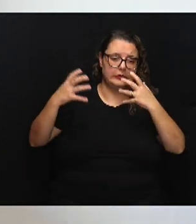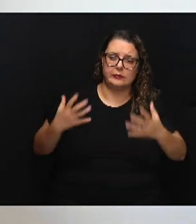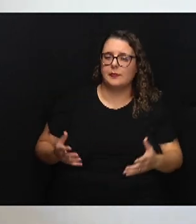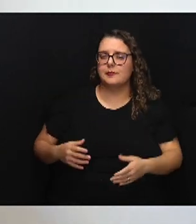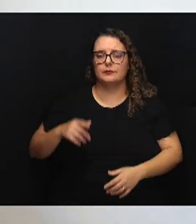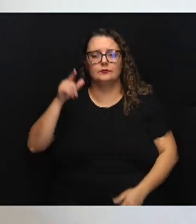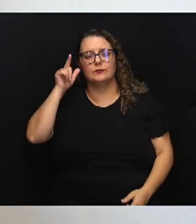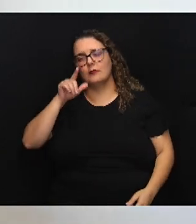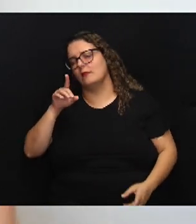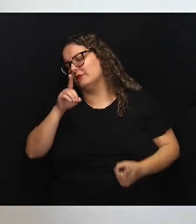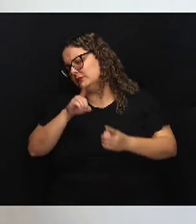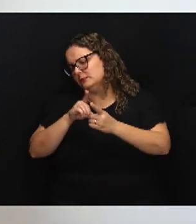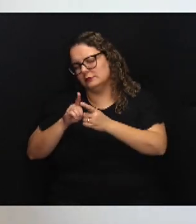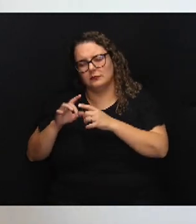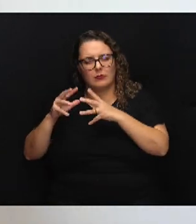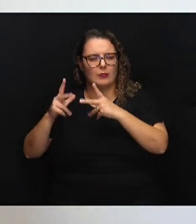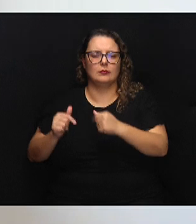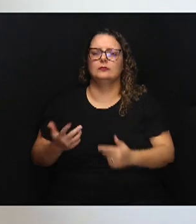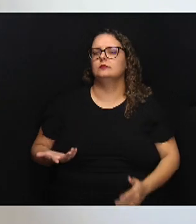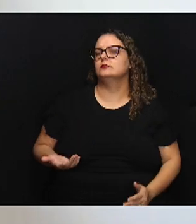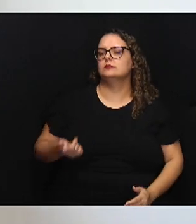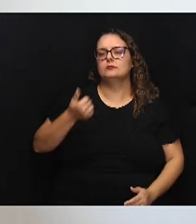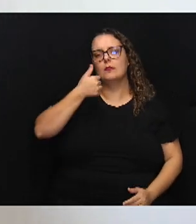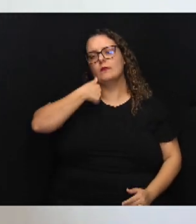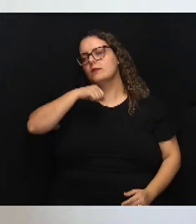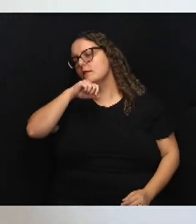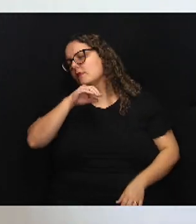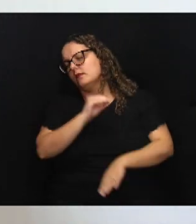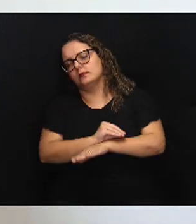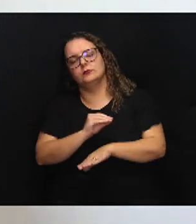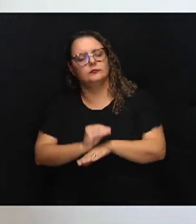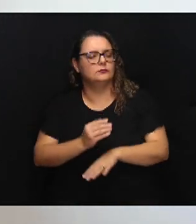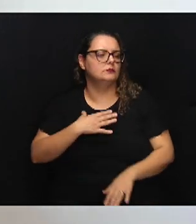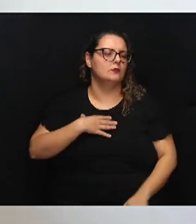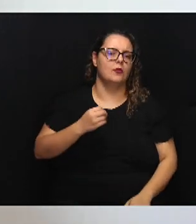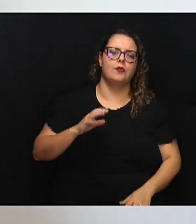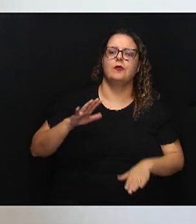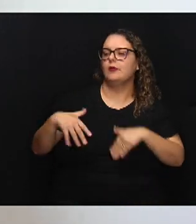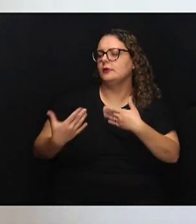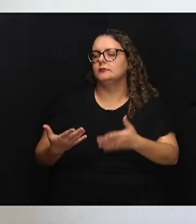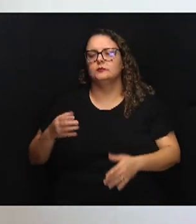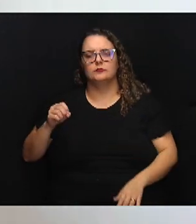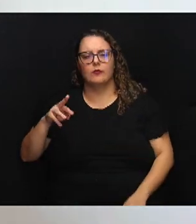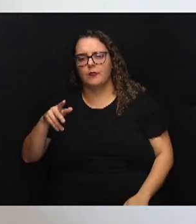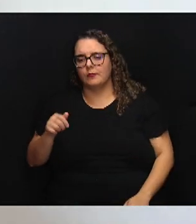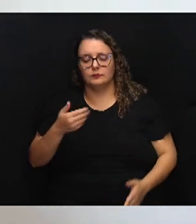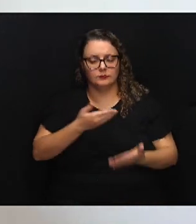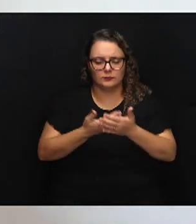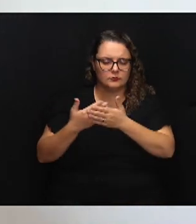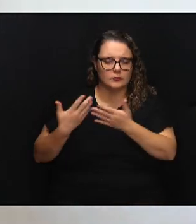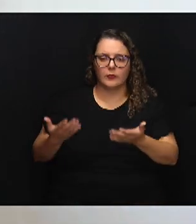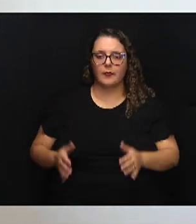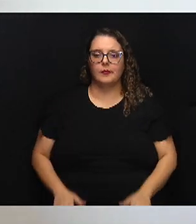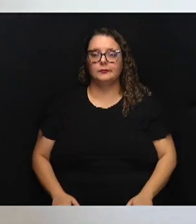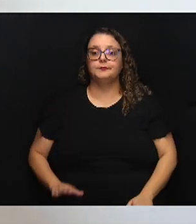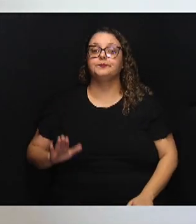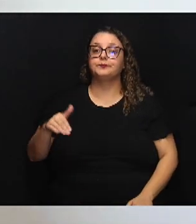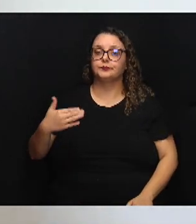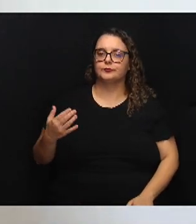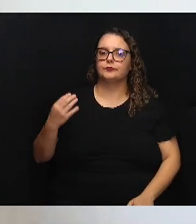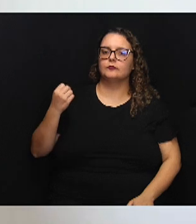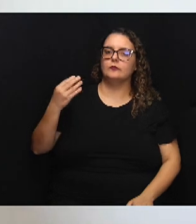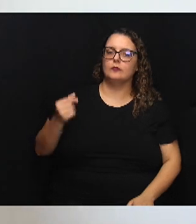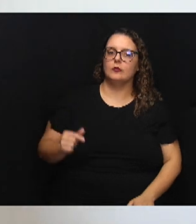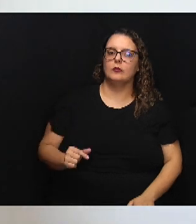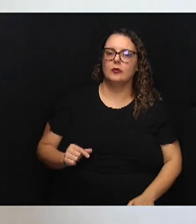do trabalho, né, para quem é mãe, dar conta dos filhos, e obrigações e estudo. Então, quando você viaja, mesmo